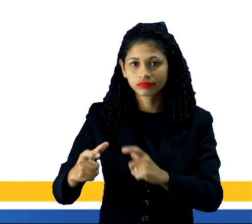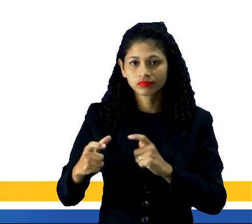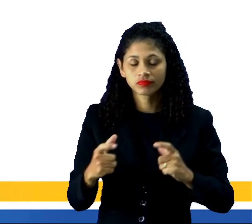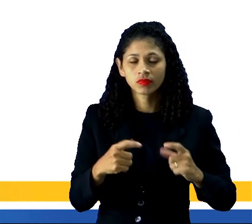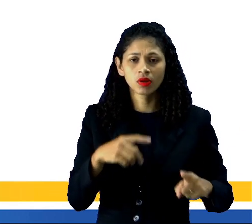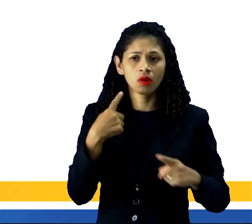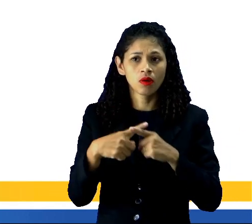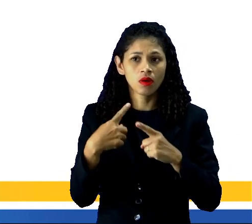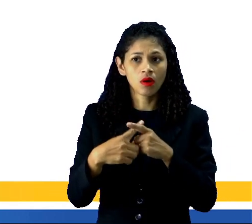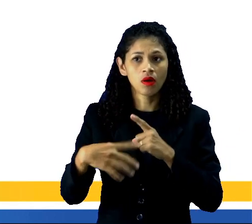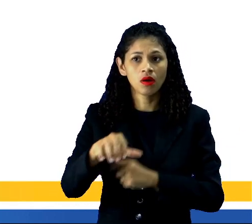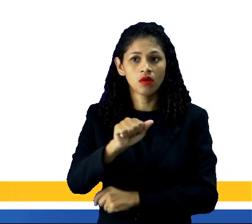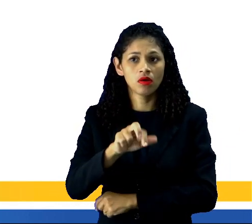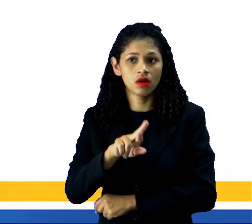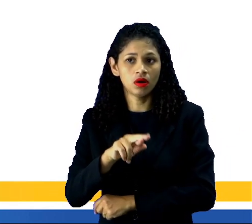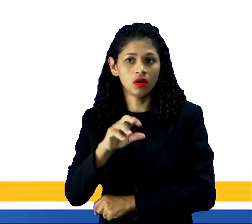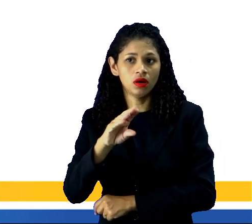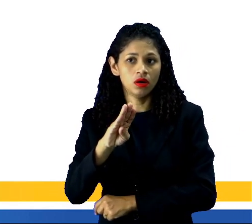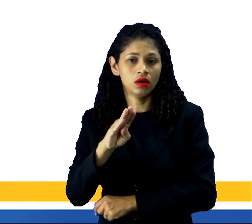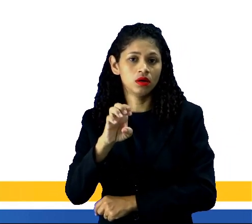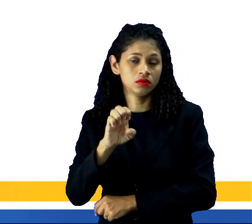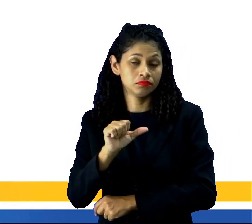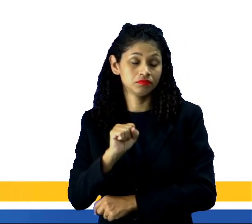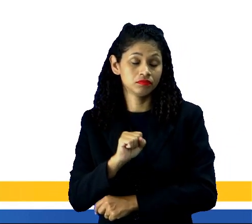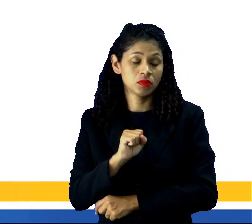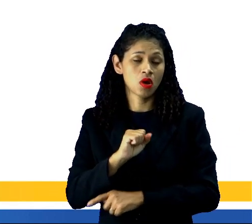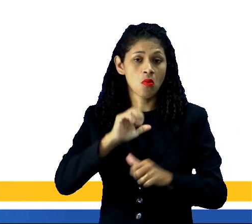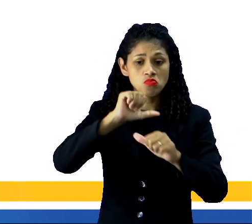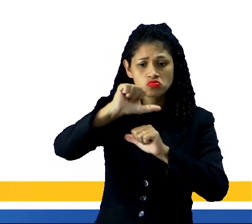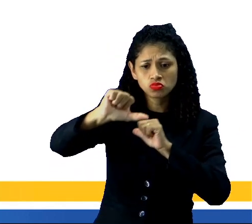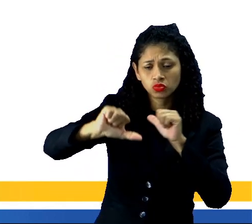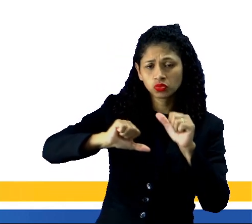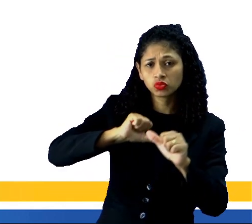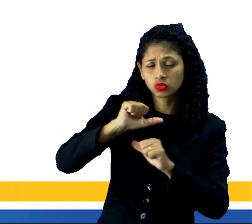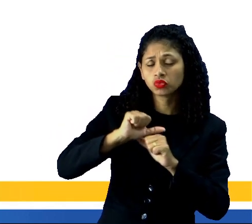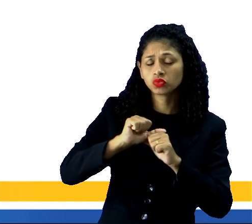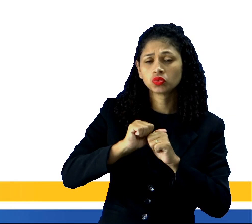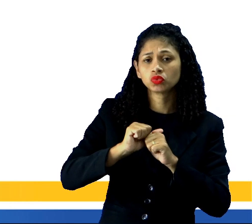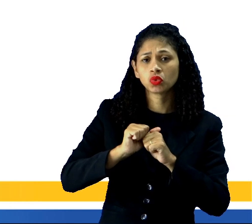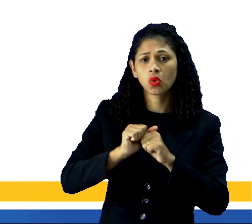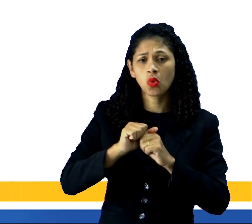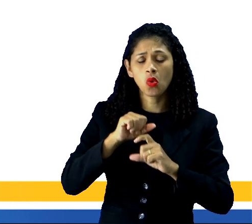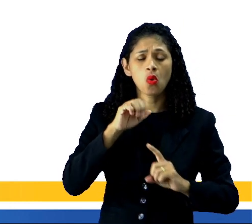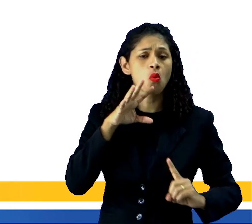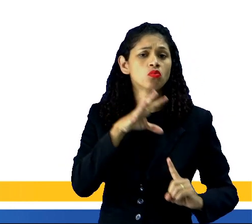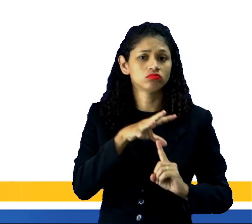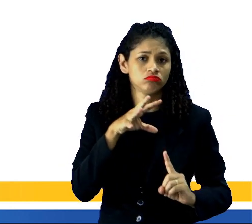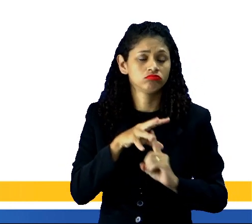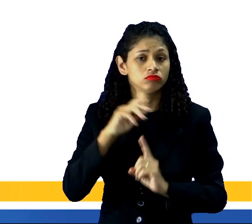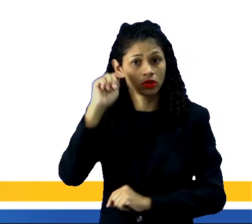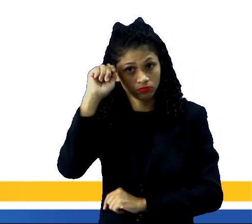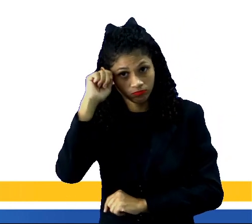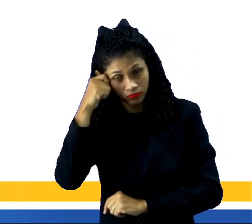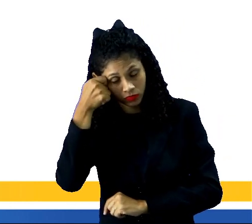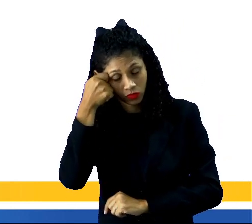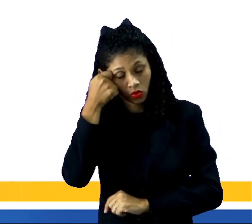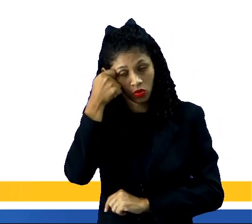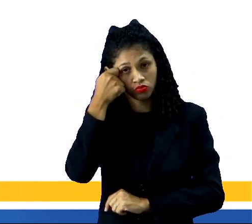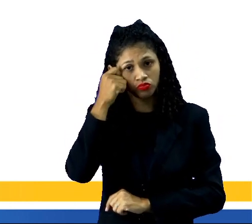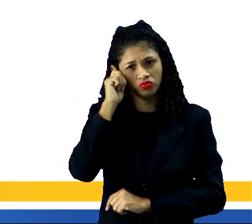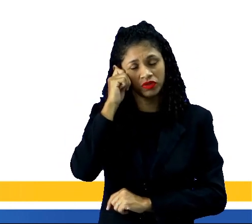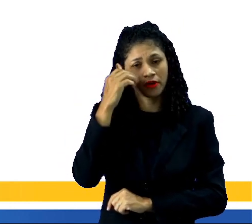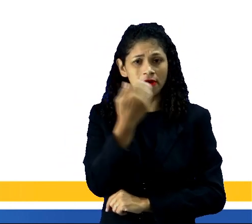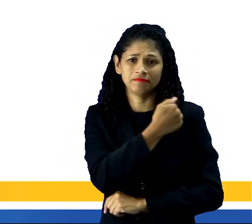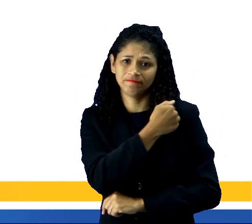elaborou toda uma ideologia sobre a inferioridade da raça negra e sua condição subhumana, onde o negro era